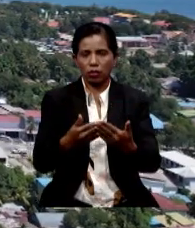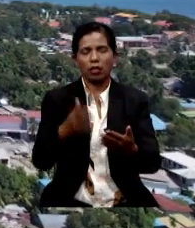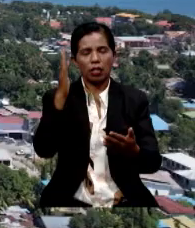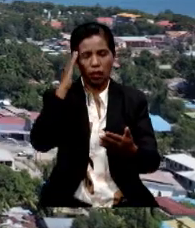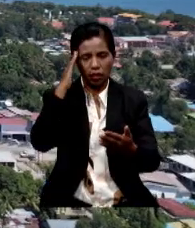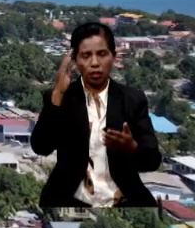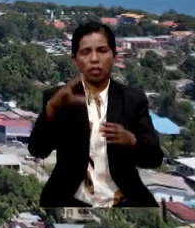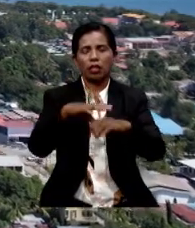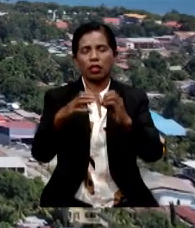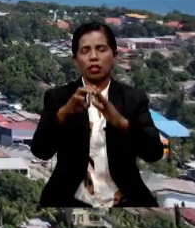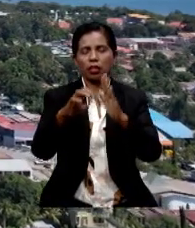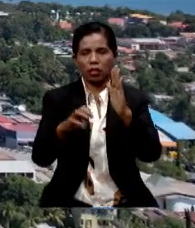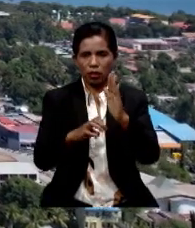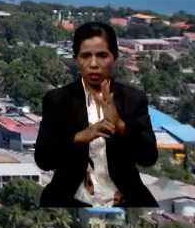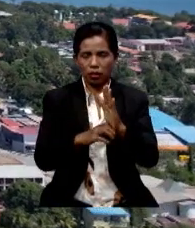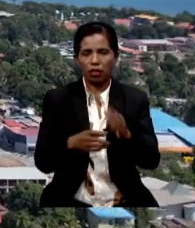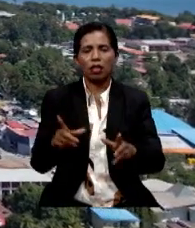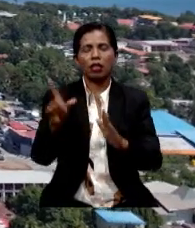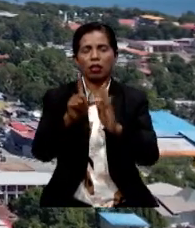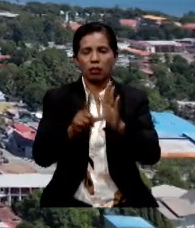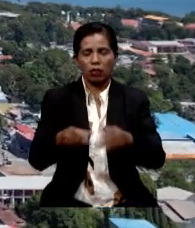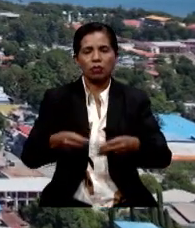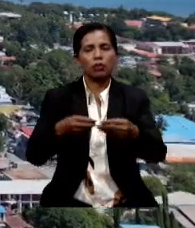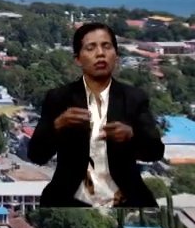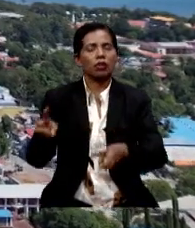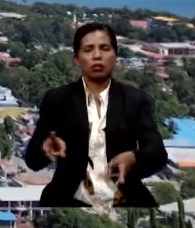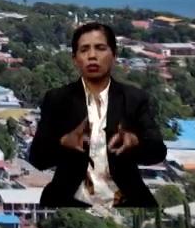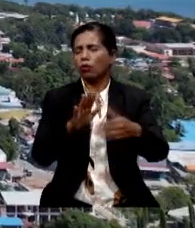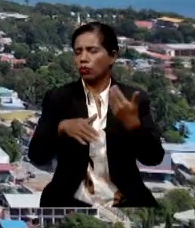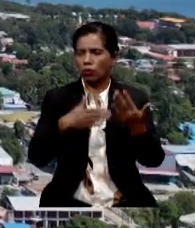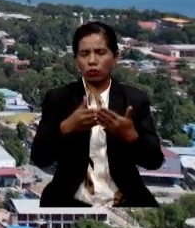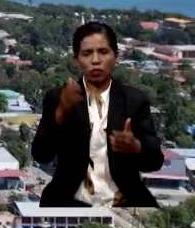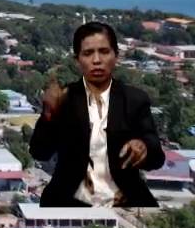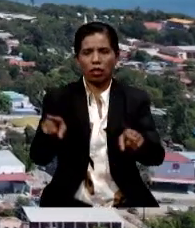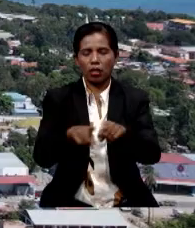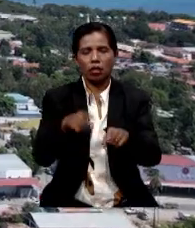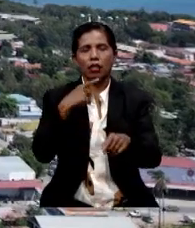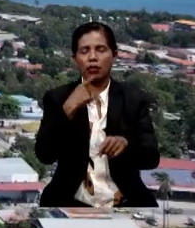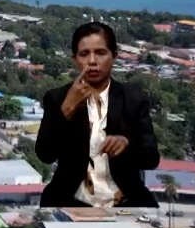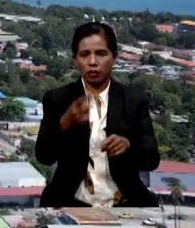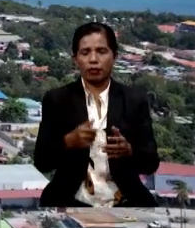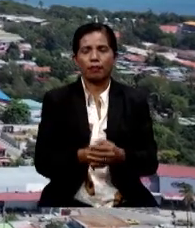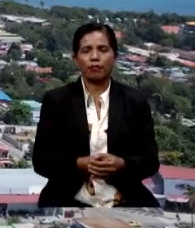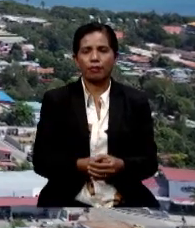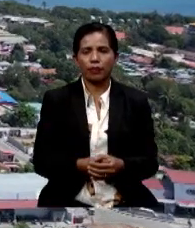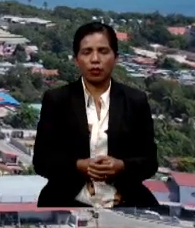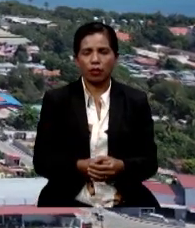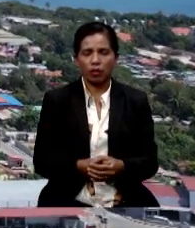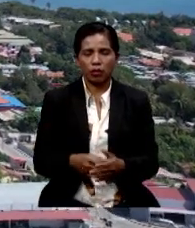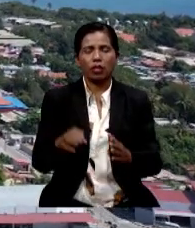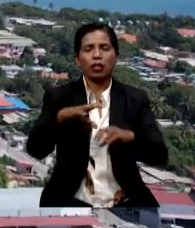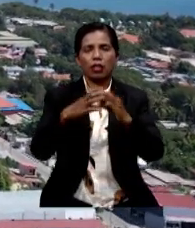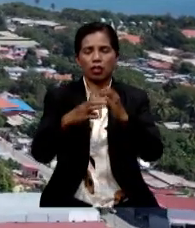ne governo mak administra tamu lema fo dalam beda ne meti hal sirne hutu hanesa por exemplo agora de domino privado domino publiko di staru